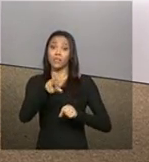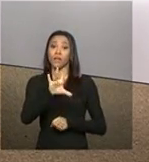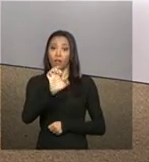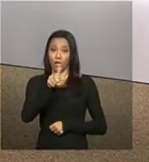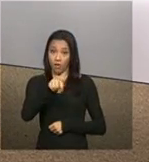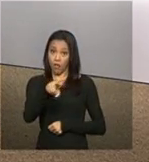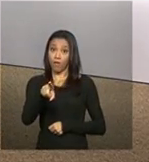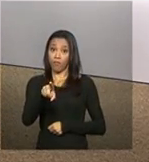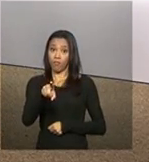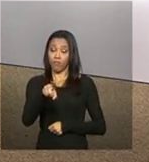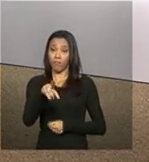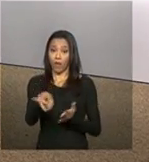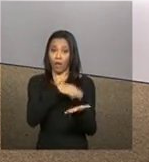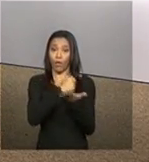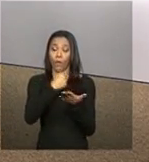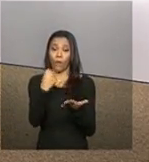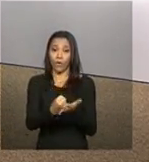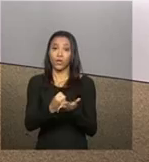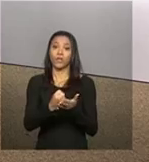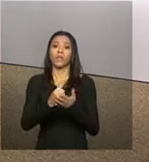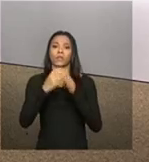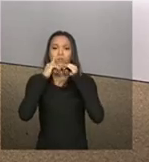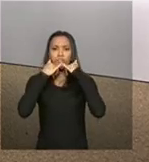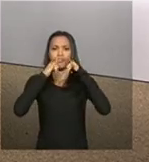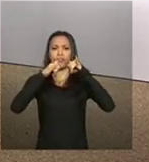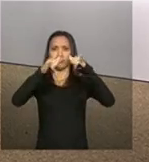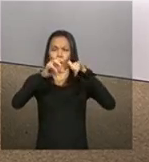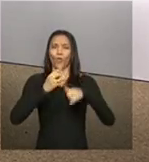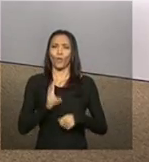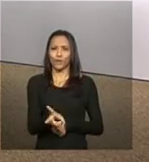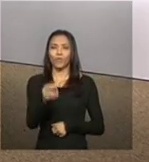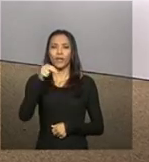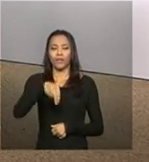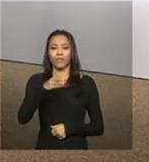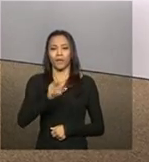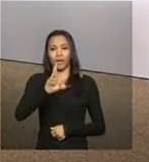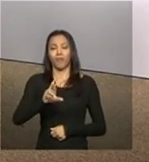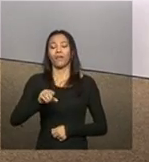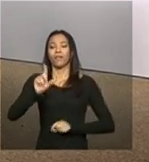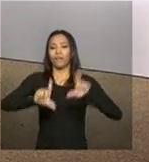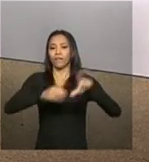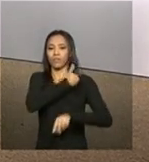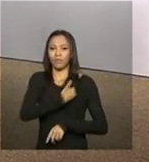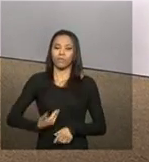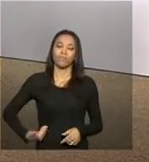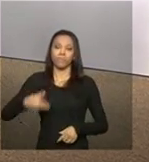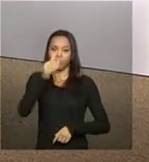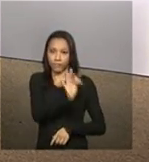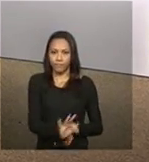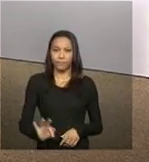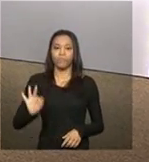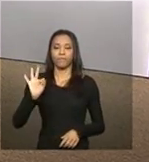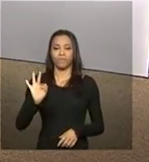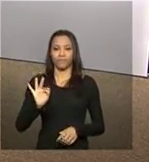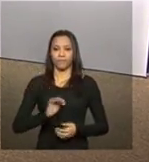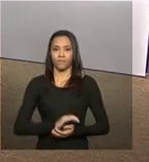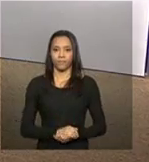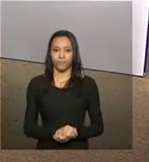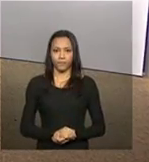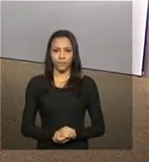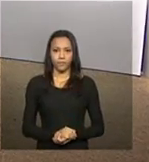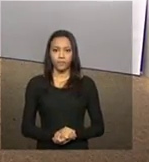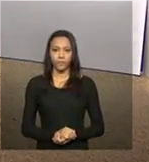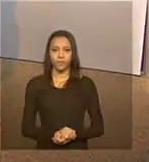para a contratação das linhas de transmissão. Continue com a gente aqui na NBR, a TV do Governo Federal.